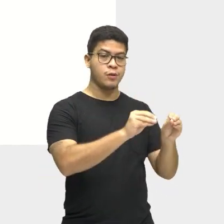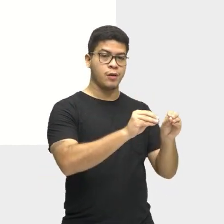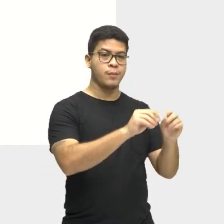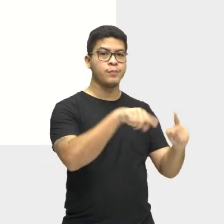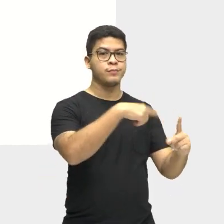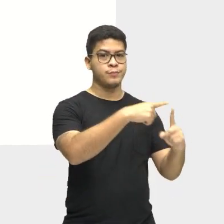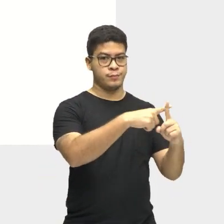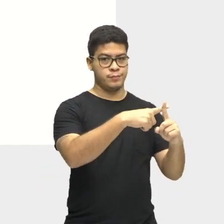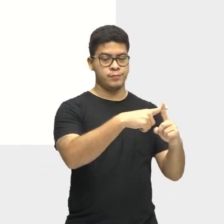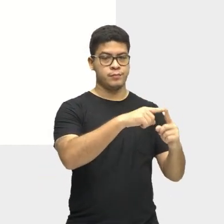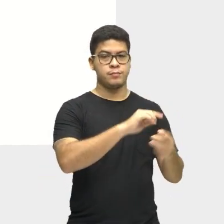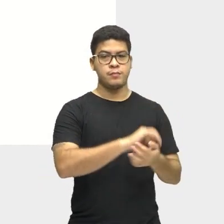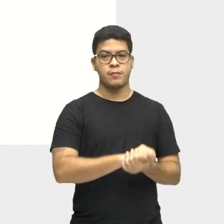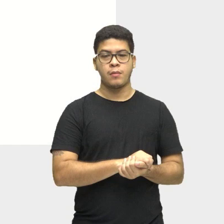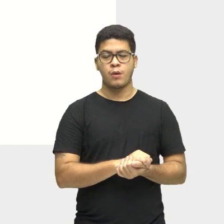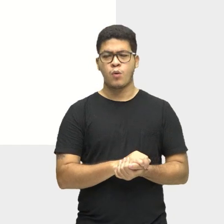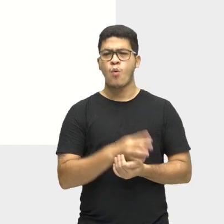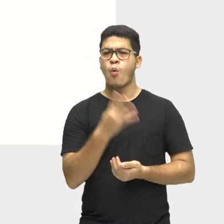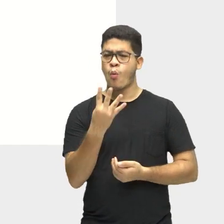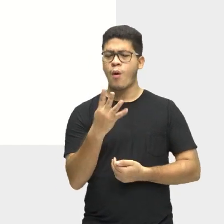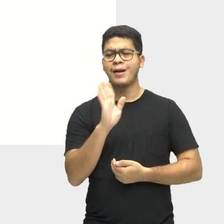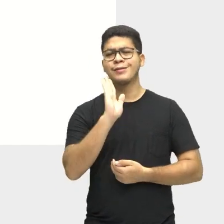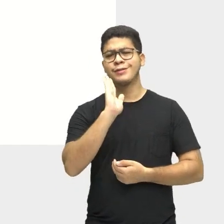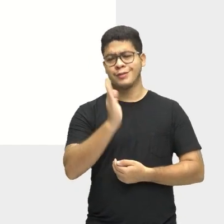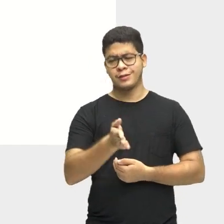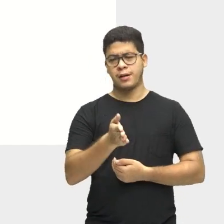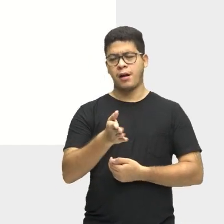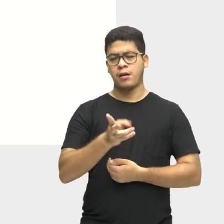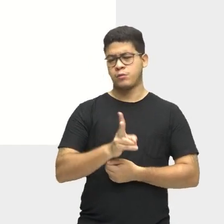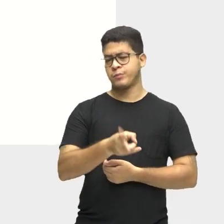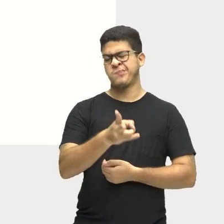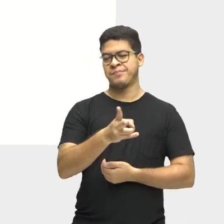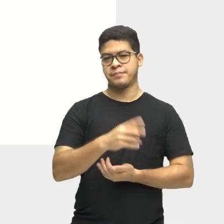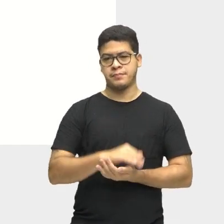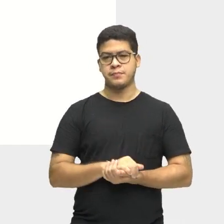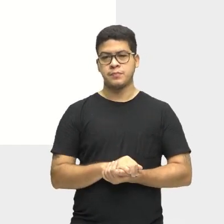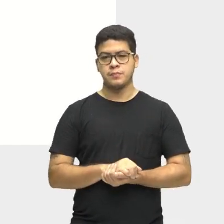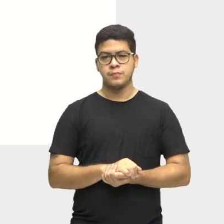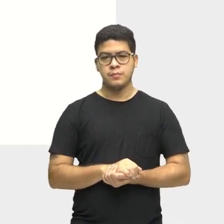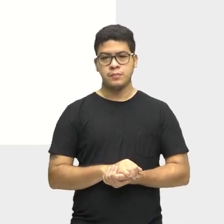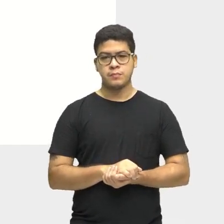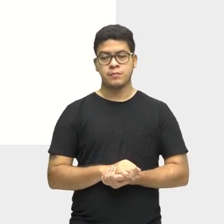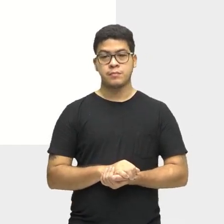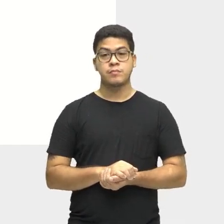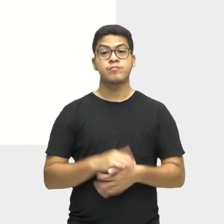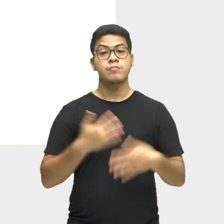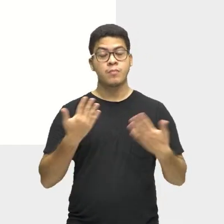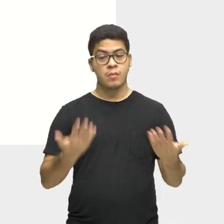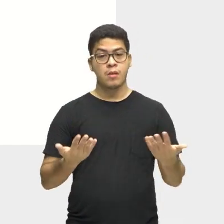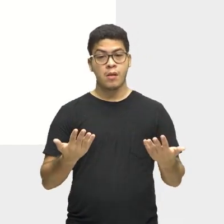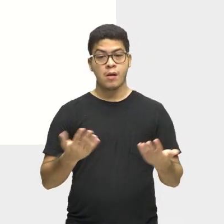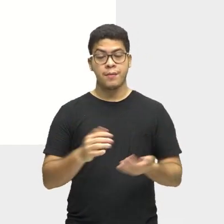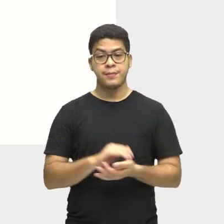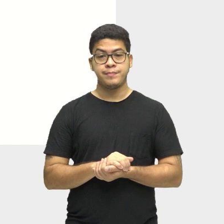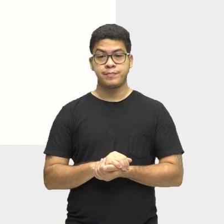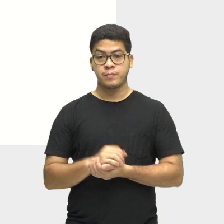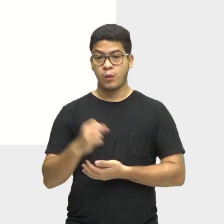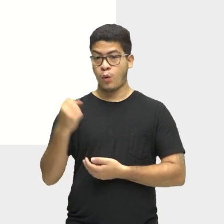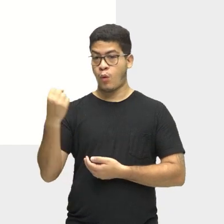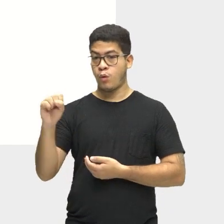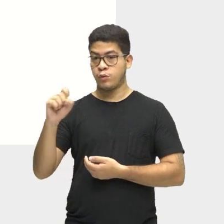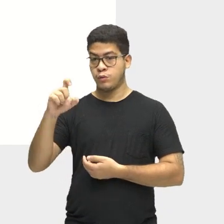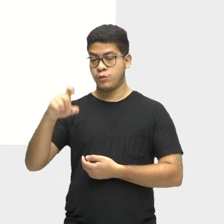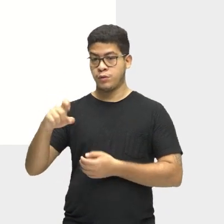4 eu vou apenas repetir, porque ele já está no segundo membro. Então apenas repito. Olha só quanto é que vai dar, pessoal. 8x menos